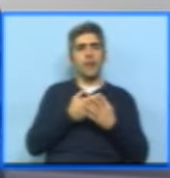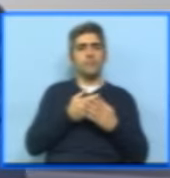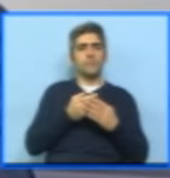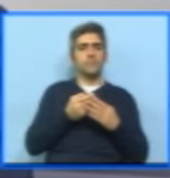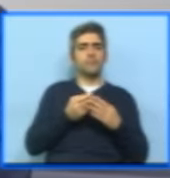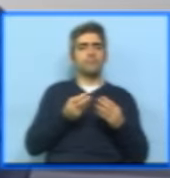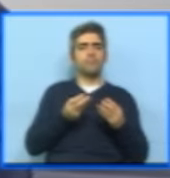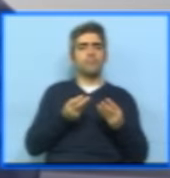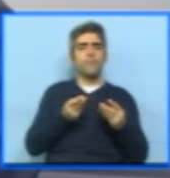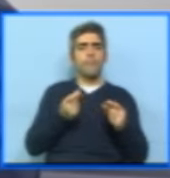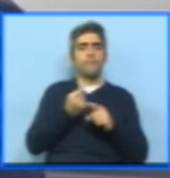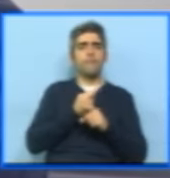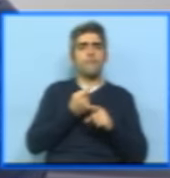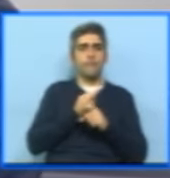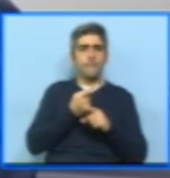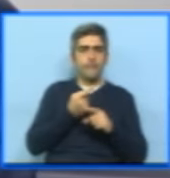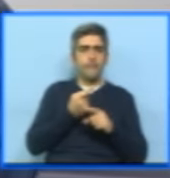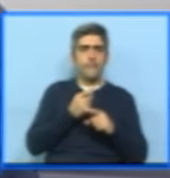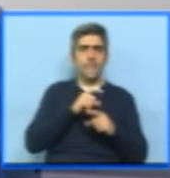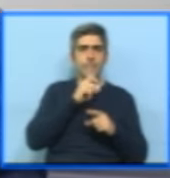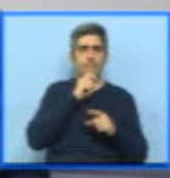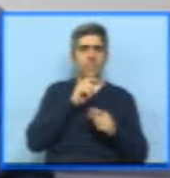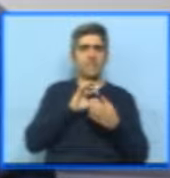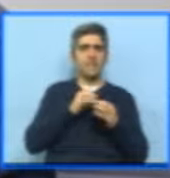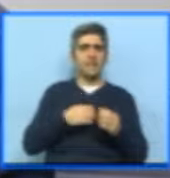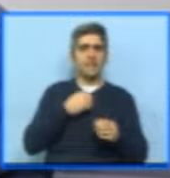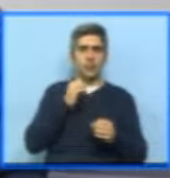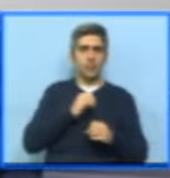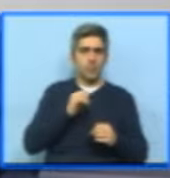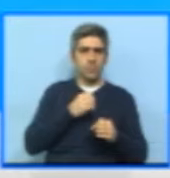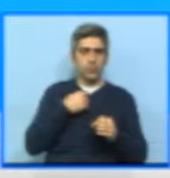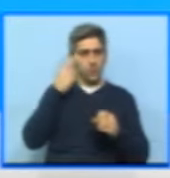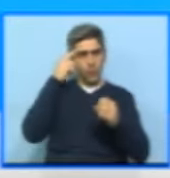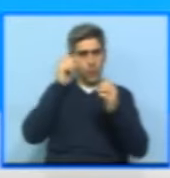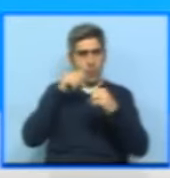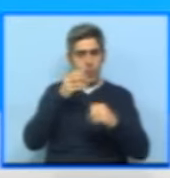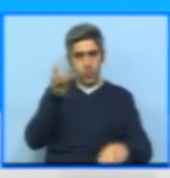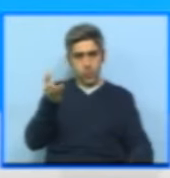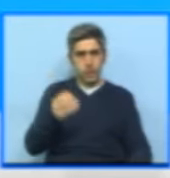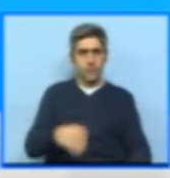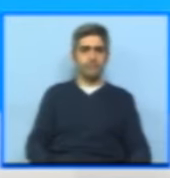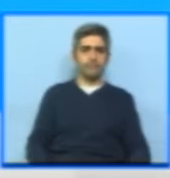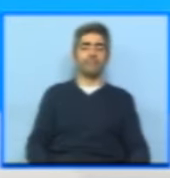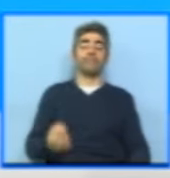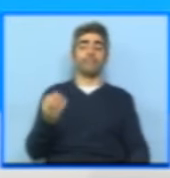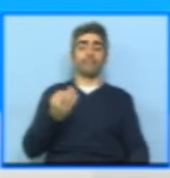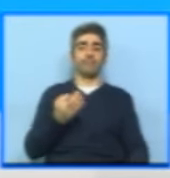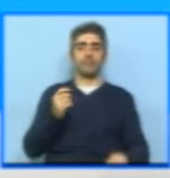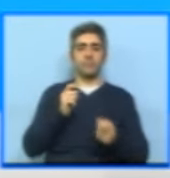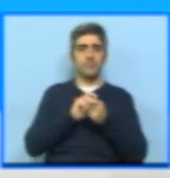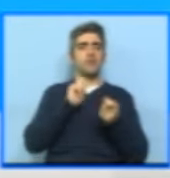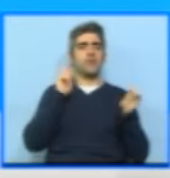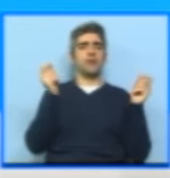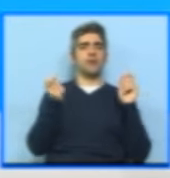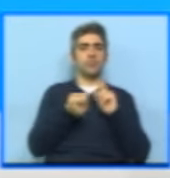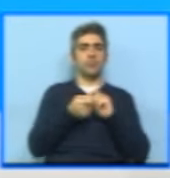materializados em coisas que podem até não ter sentido. Estou inteiramente de acordo. De facto, essa transformação é o